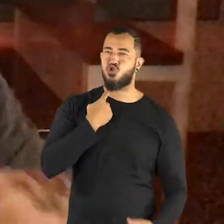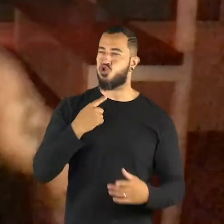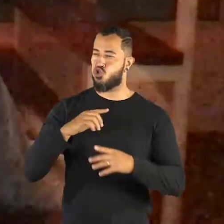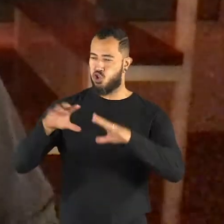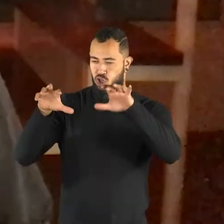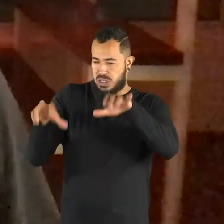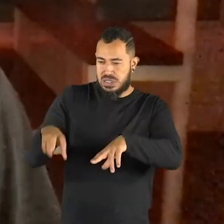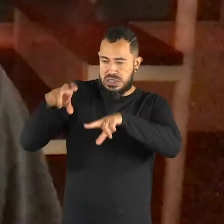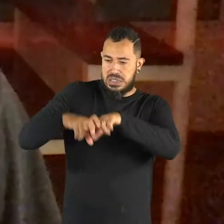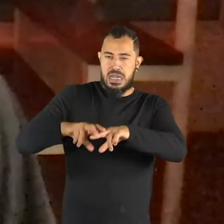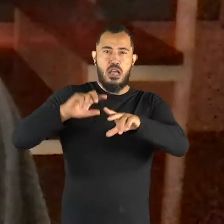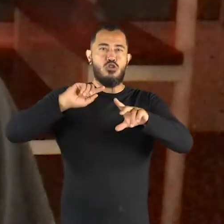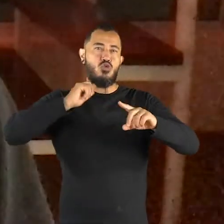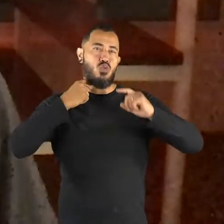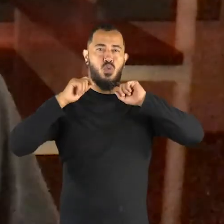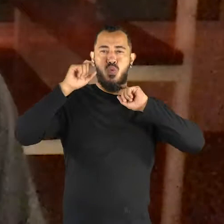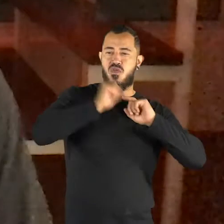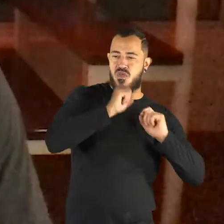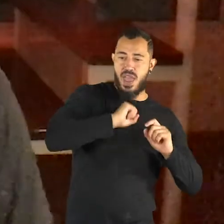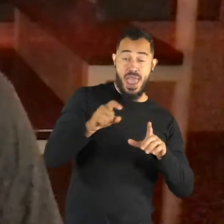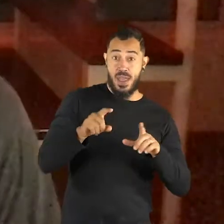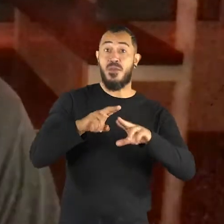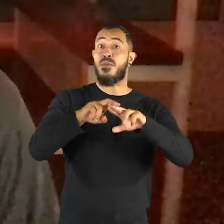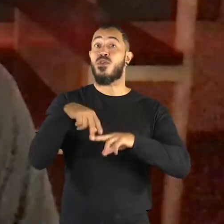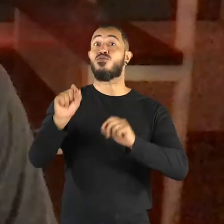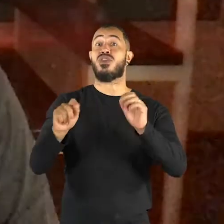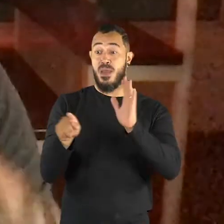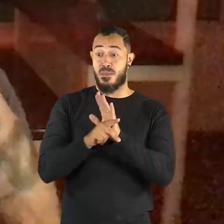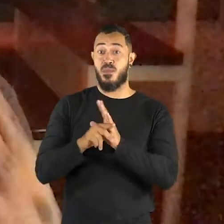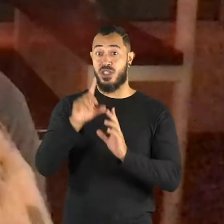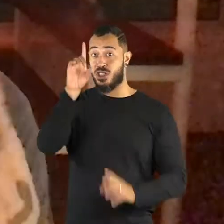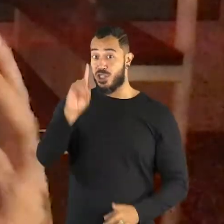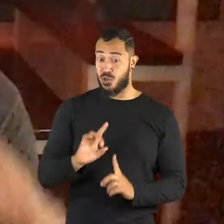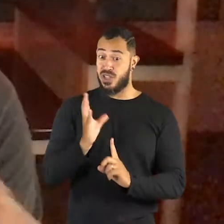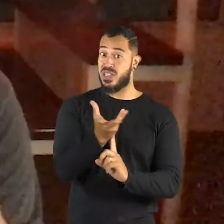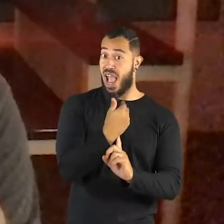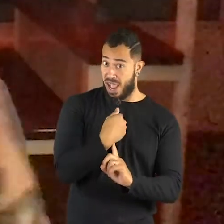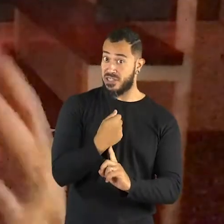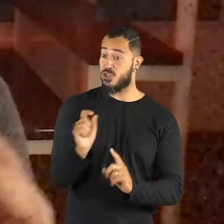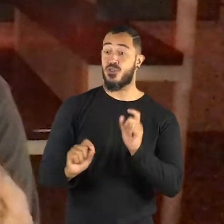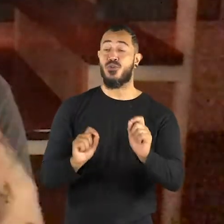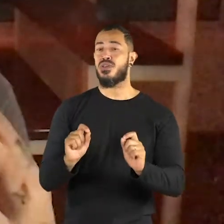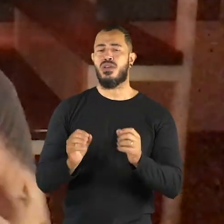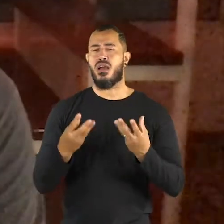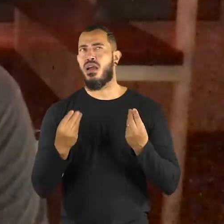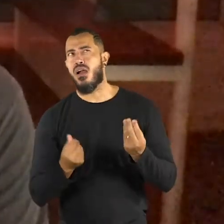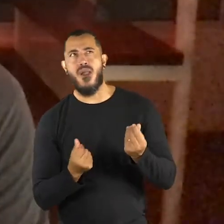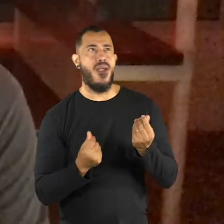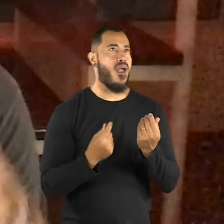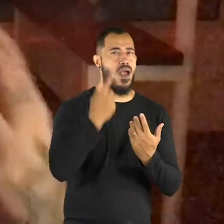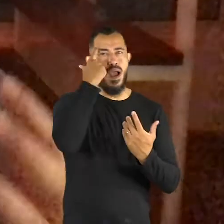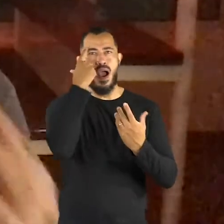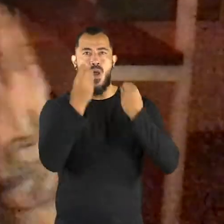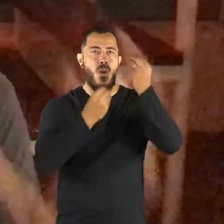portas, janelas. E para isso a nossa diretora de arte, a Gabi Cristo, começou a pensar sobre como funcionaria